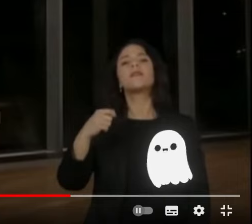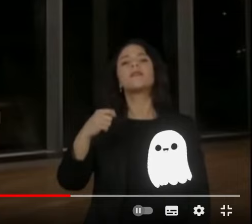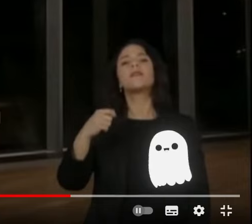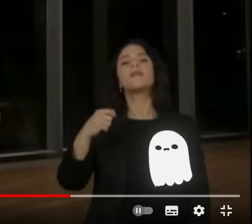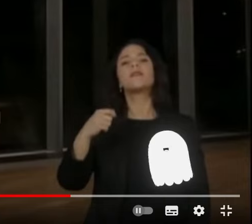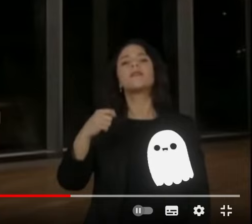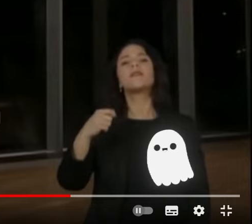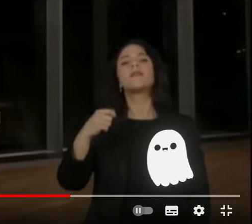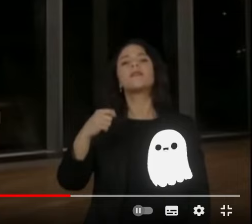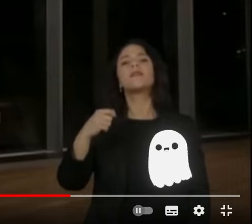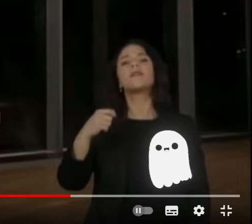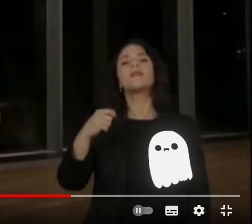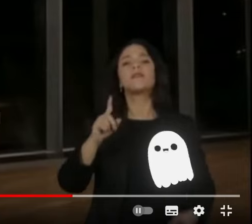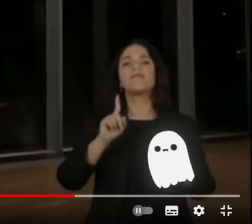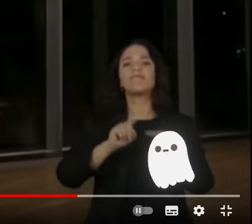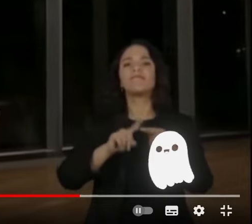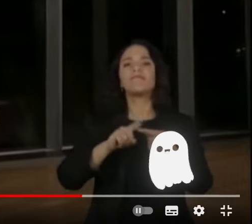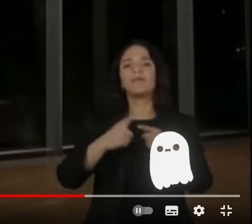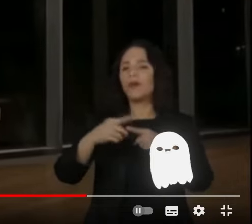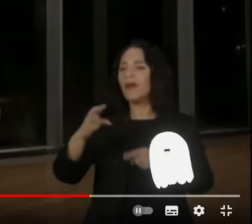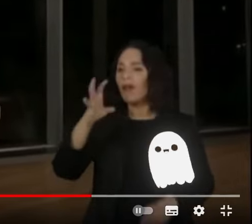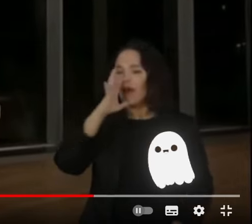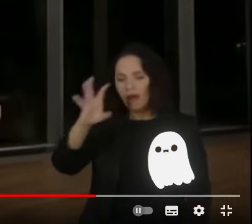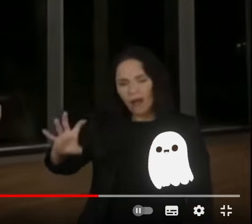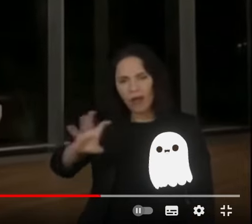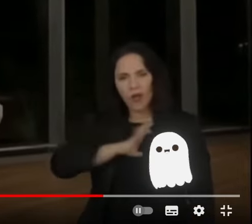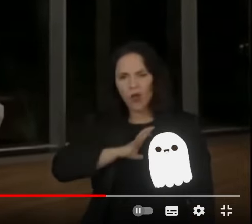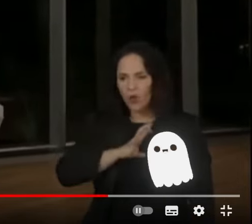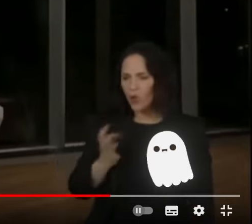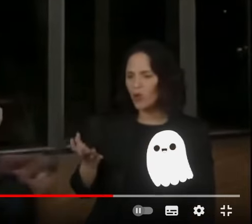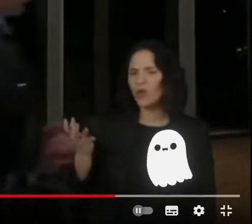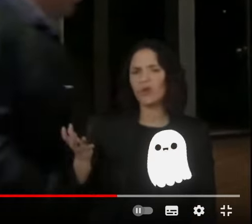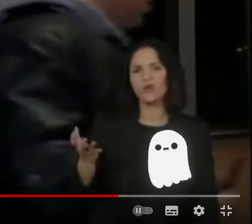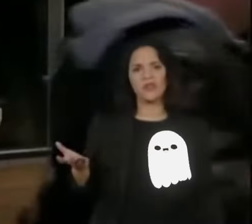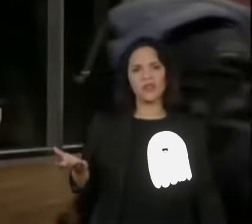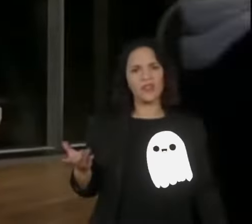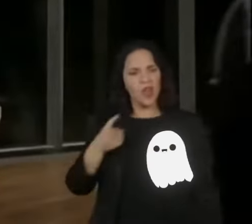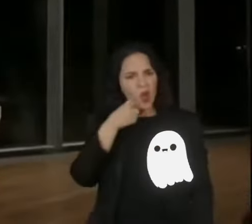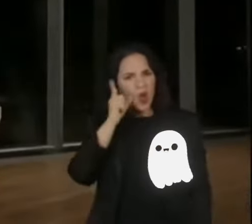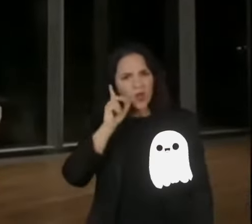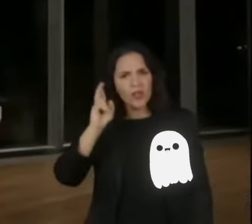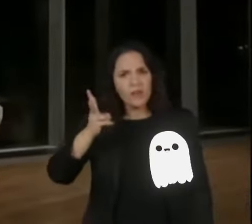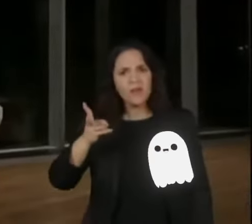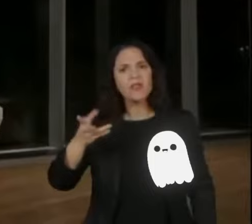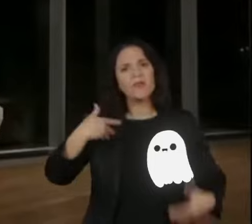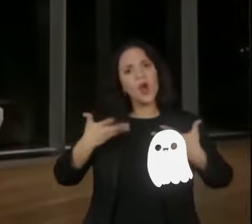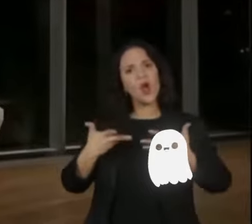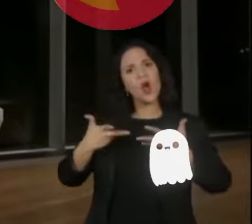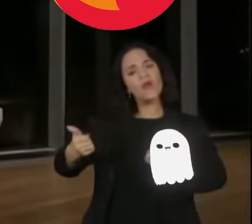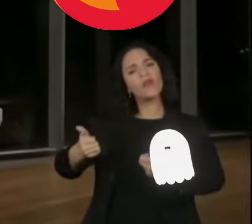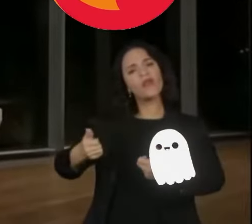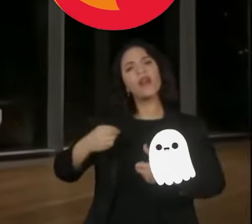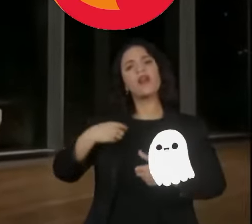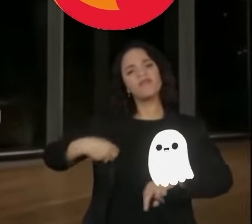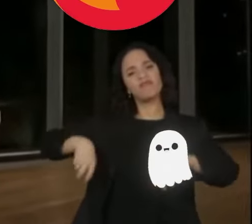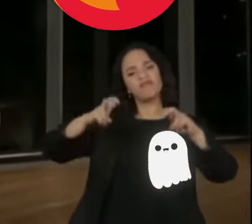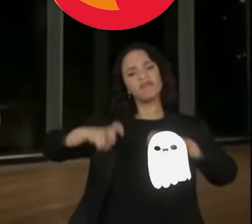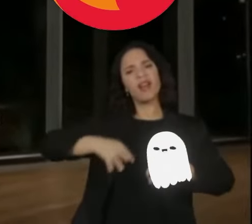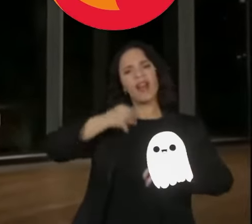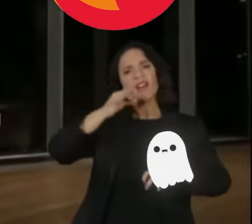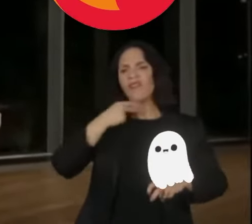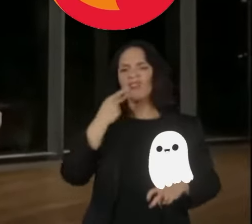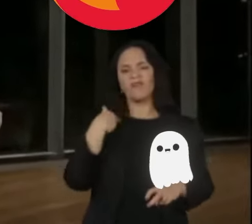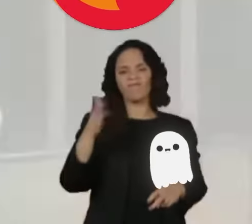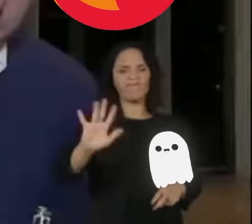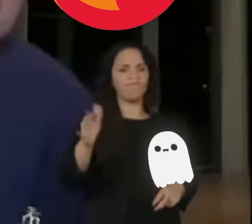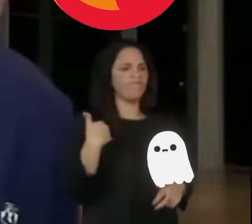dá. Não dá. Tá com um canalha desse que ontem mesmo me convidou pra tomar um café e eu me recusei a